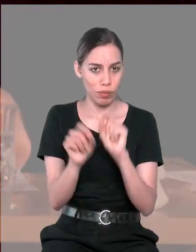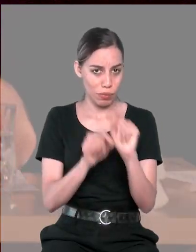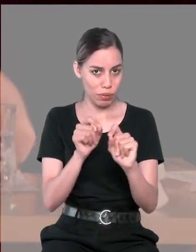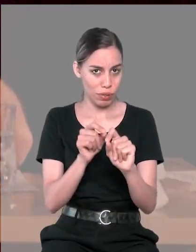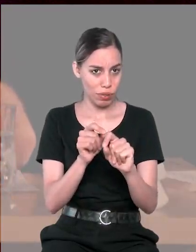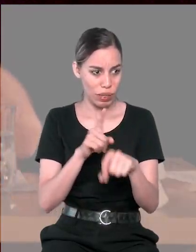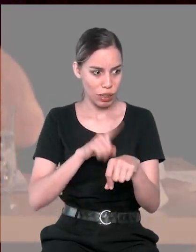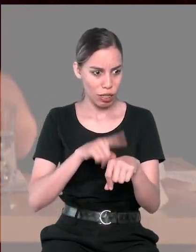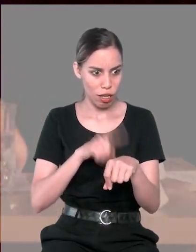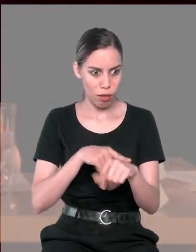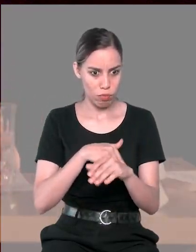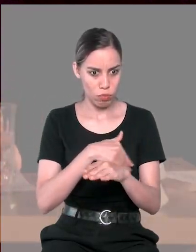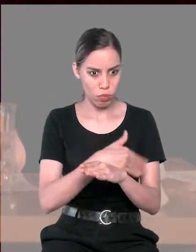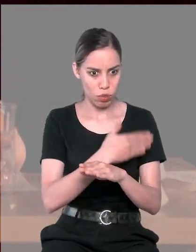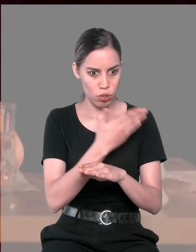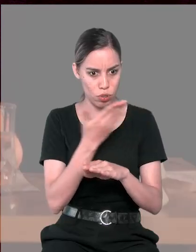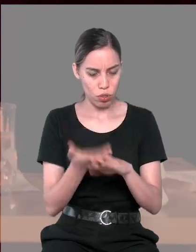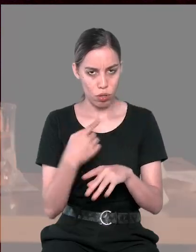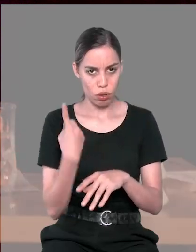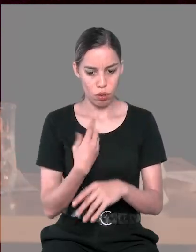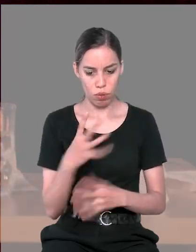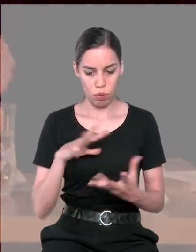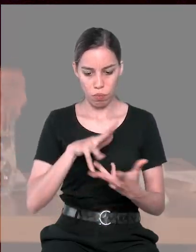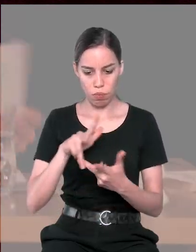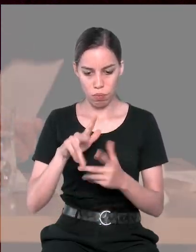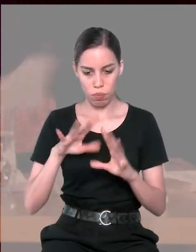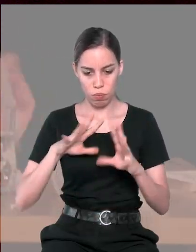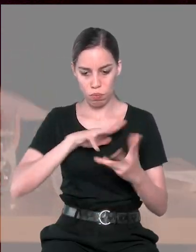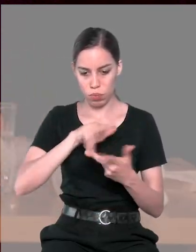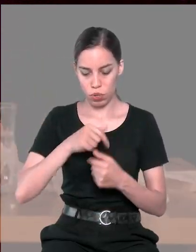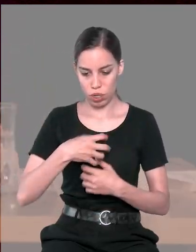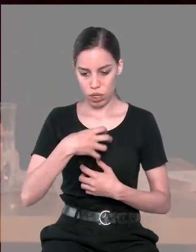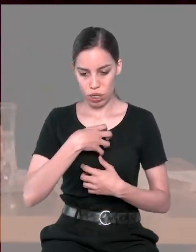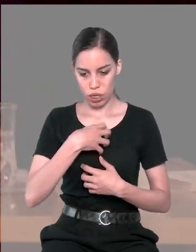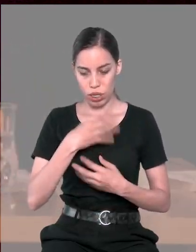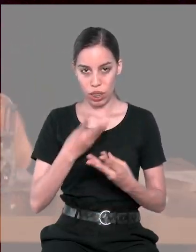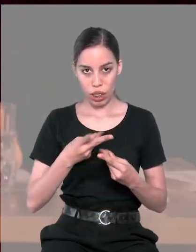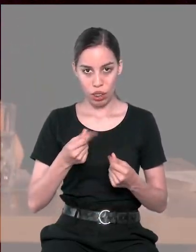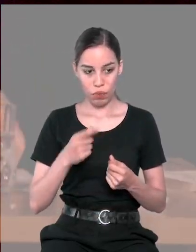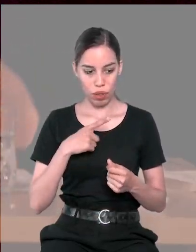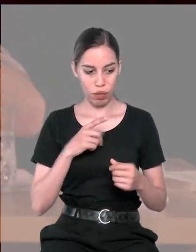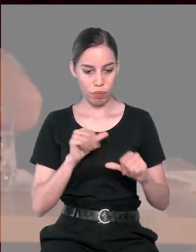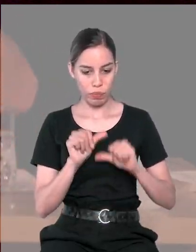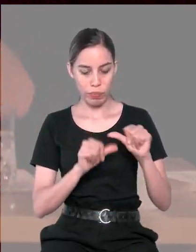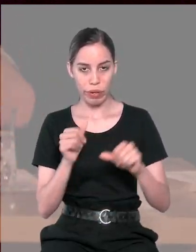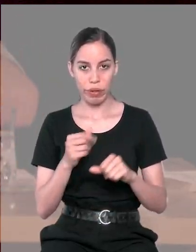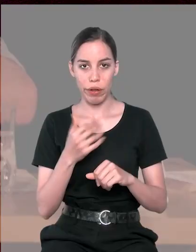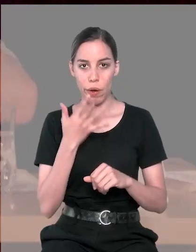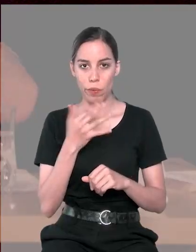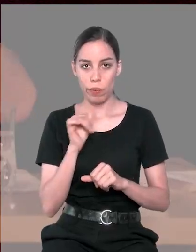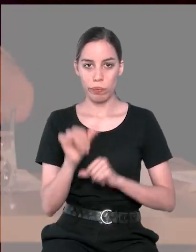o tempo todo o nosso mundo sensível está em constante variação. Ele está em constante variação. Ele está variando as cores,